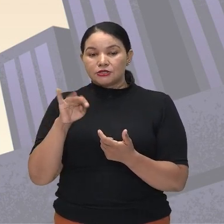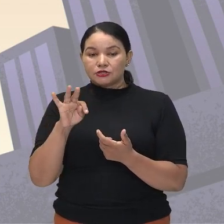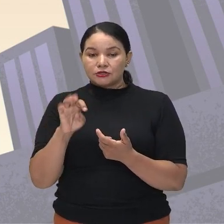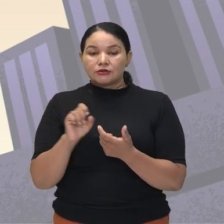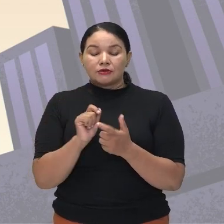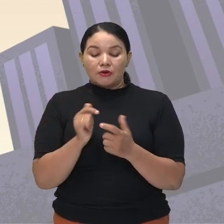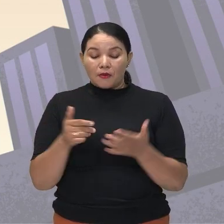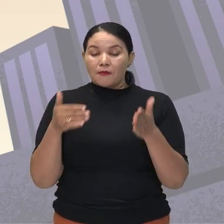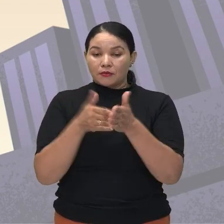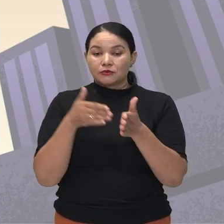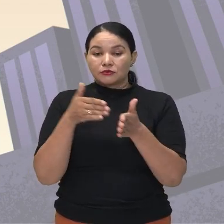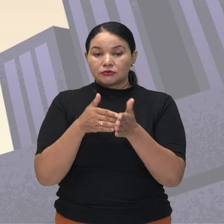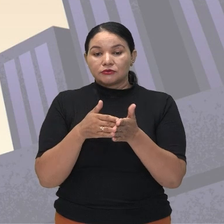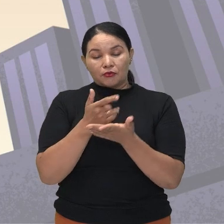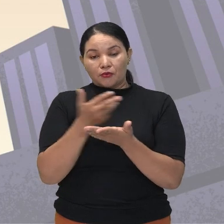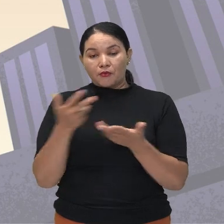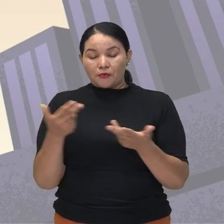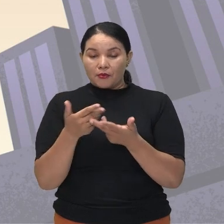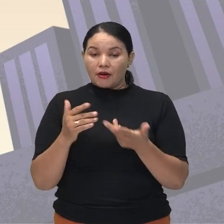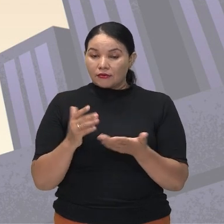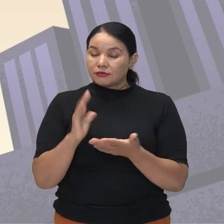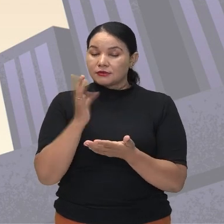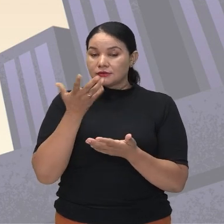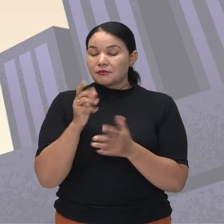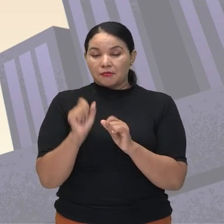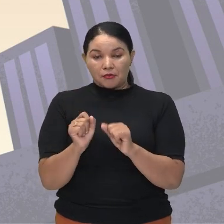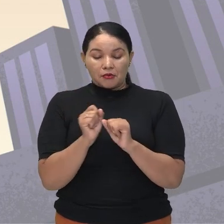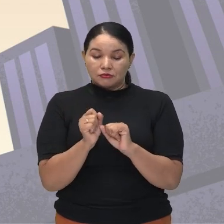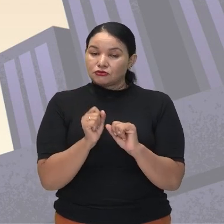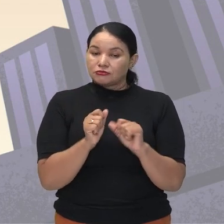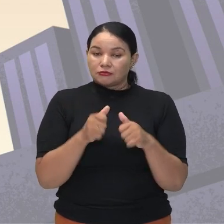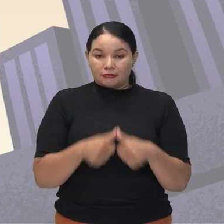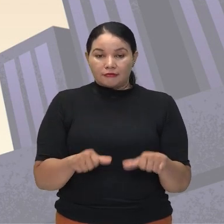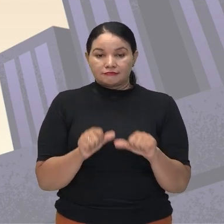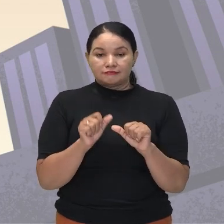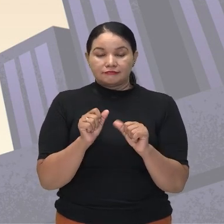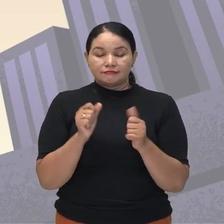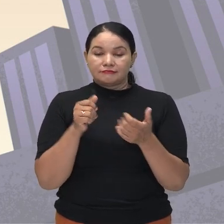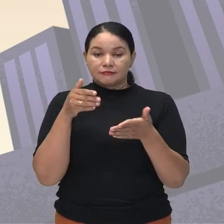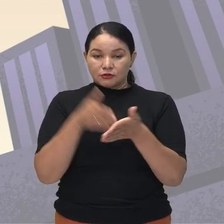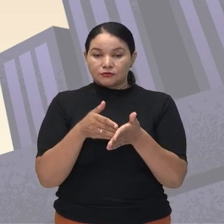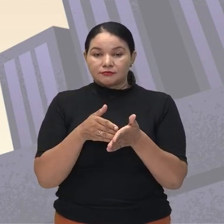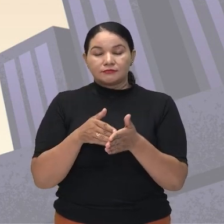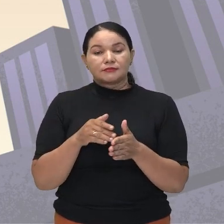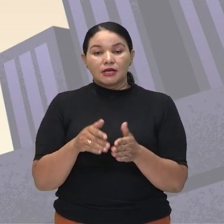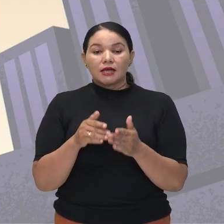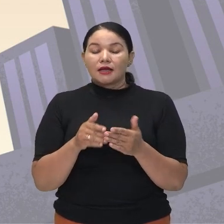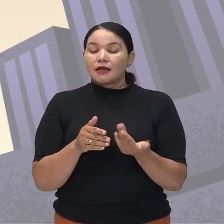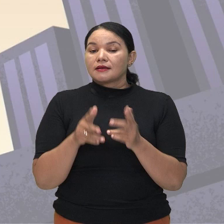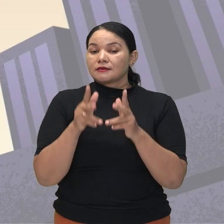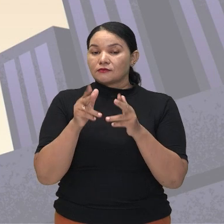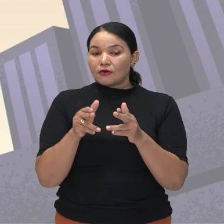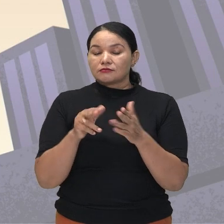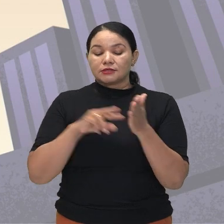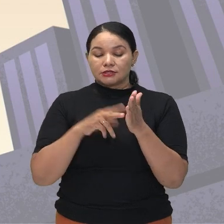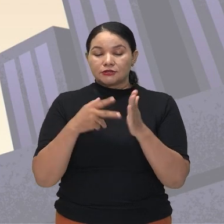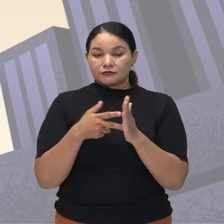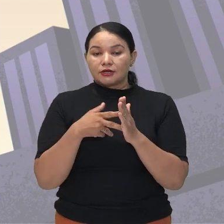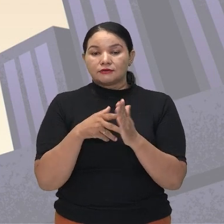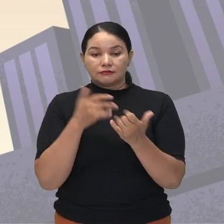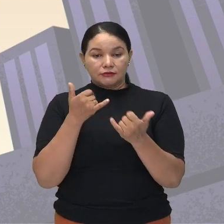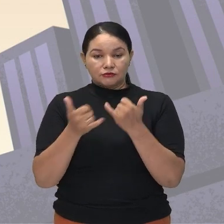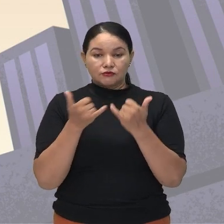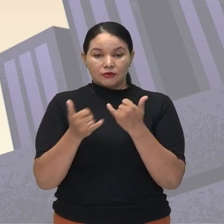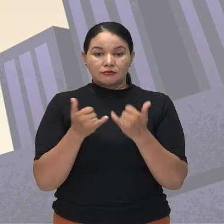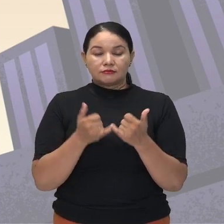pode acontecer ou pode estar, Significa exatamente a mesma coisa, mas possuem